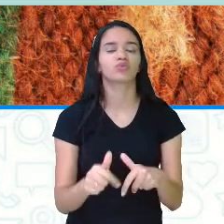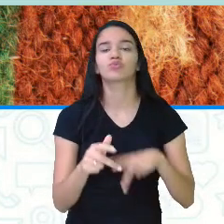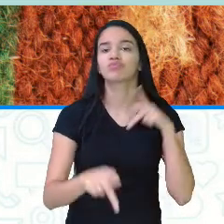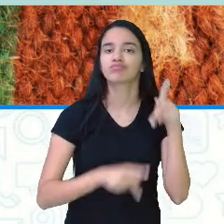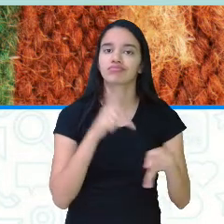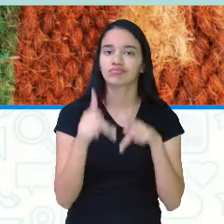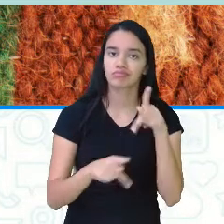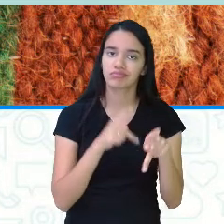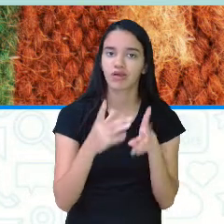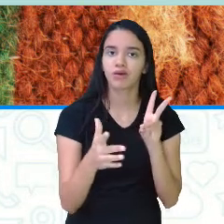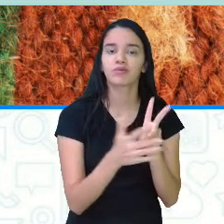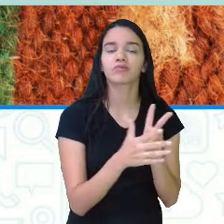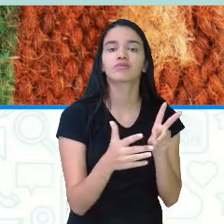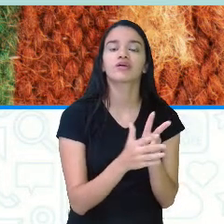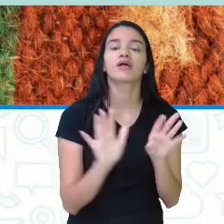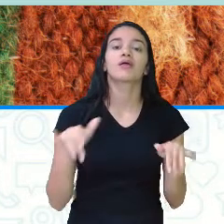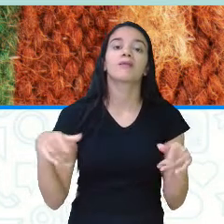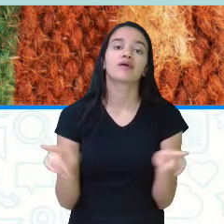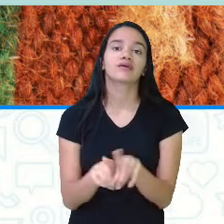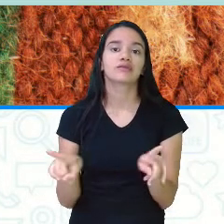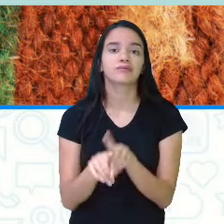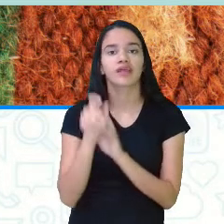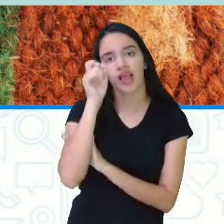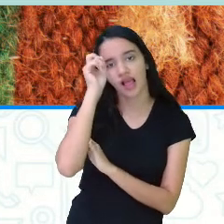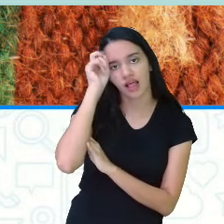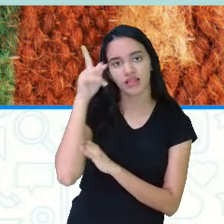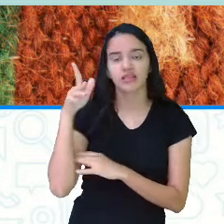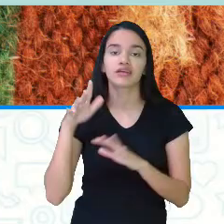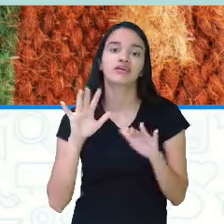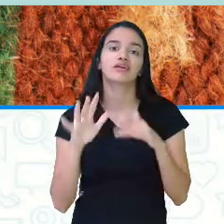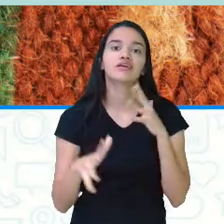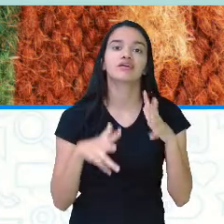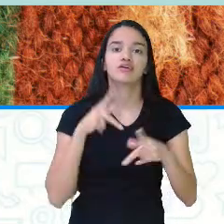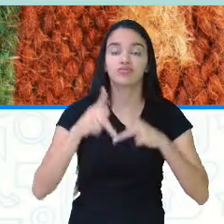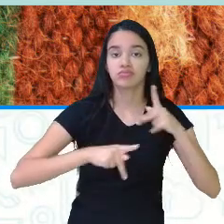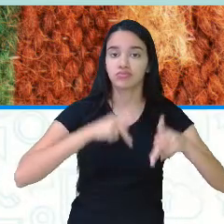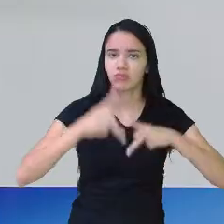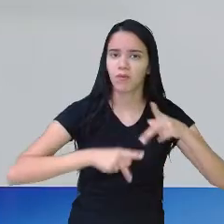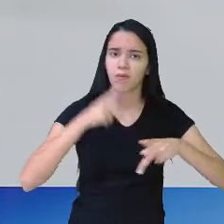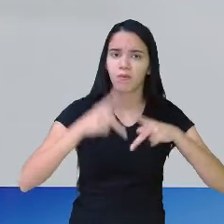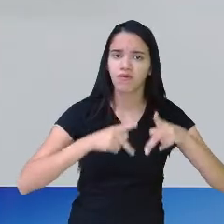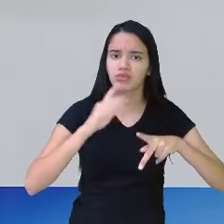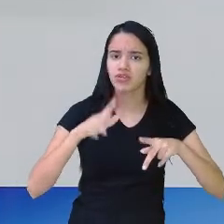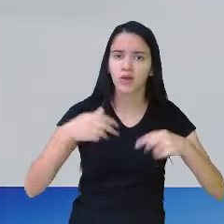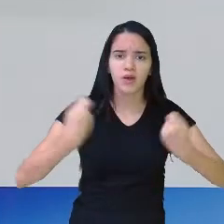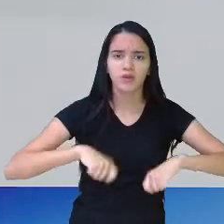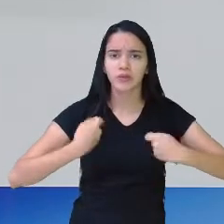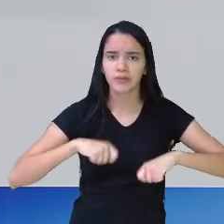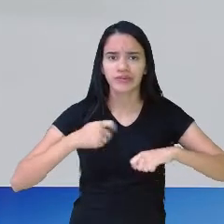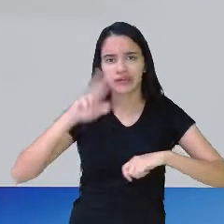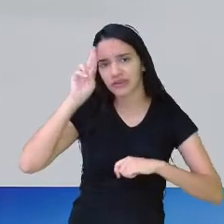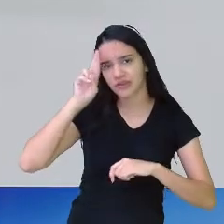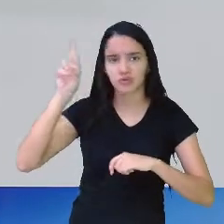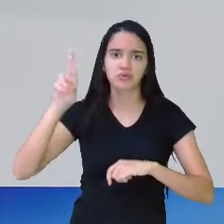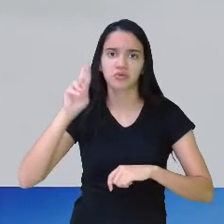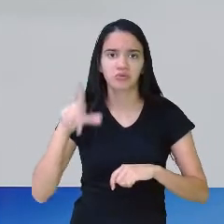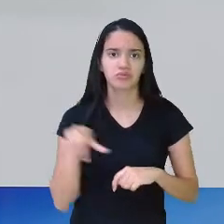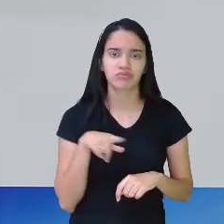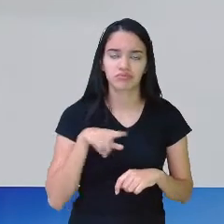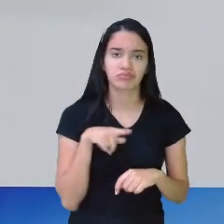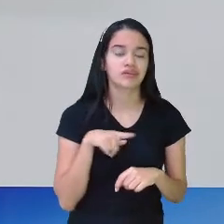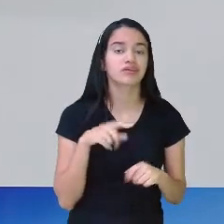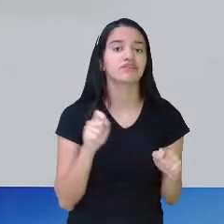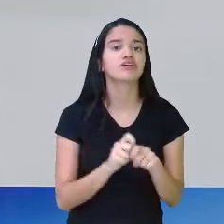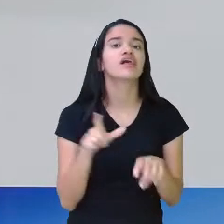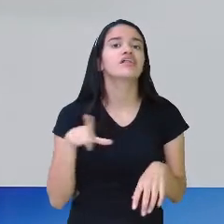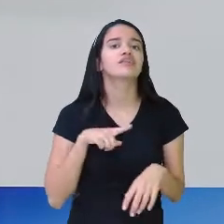tá? E superando a ideia de tutela dos povos indígenas. Eles não precisam de dono para dizer o que eles têm que fazer, não. Eles